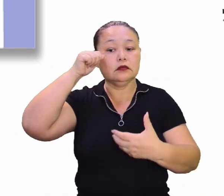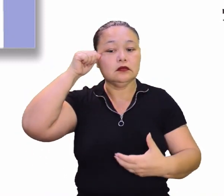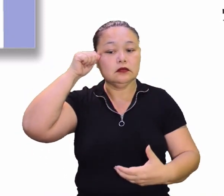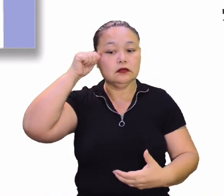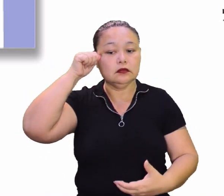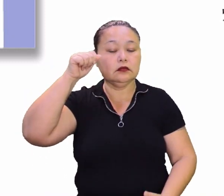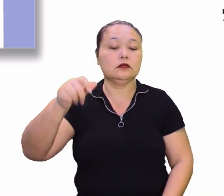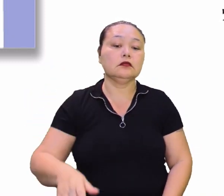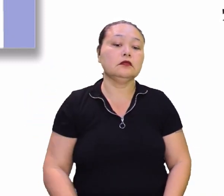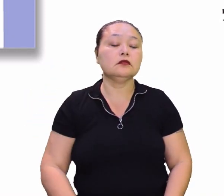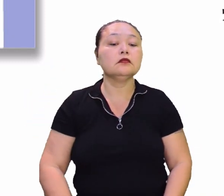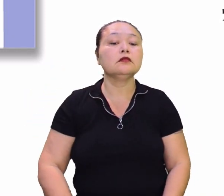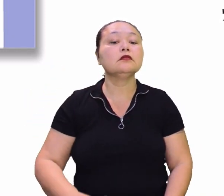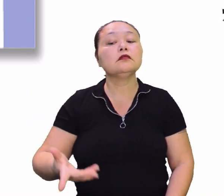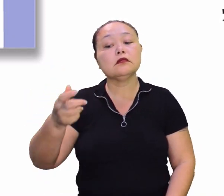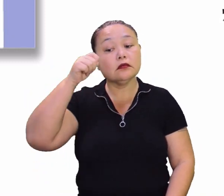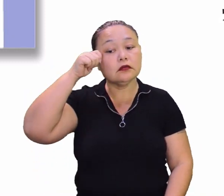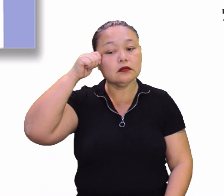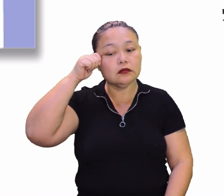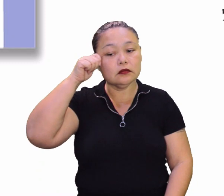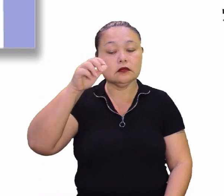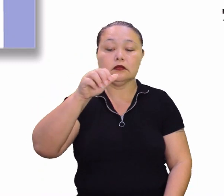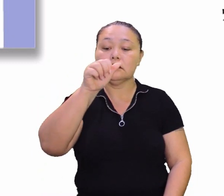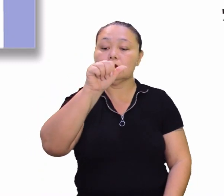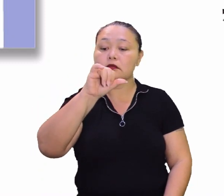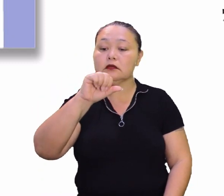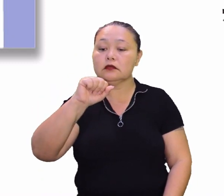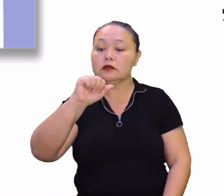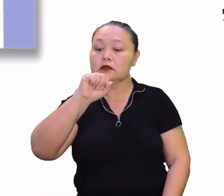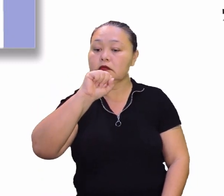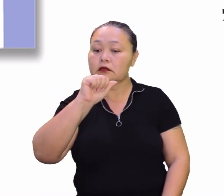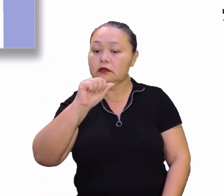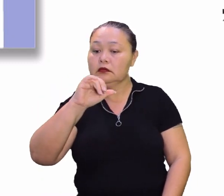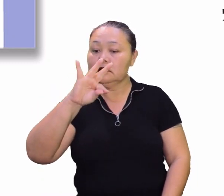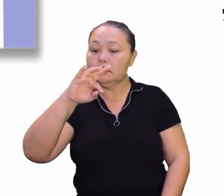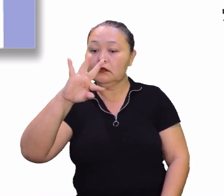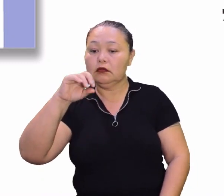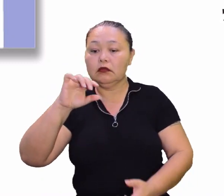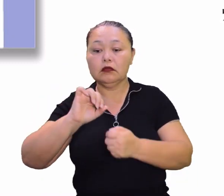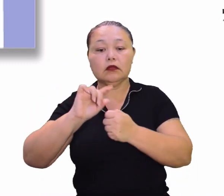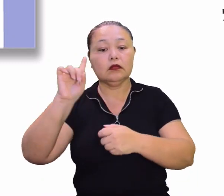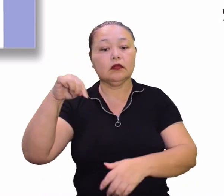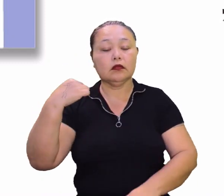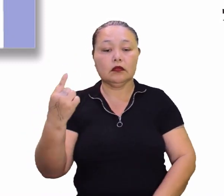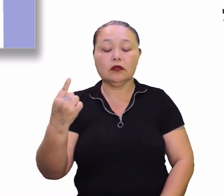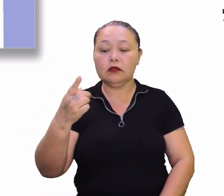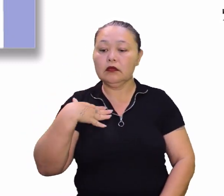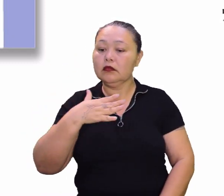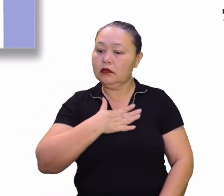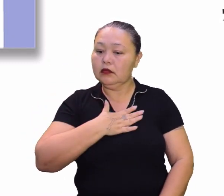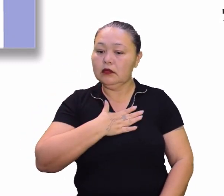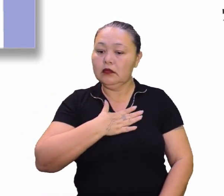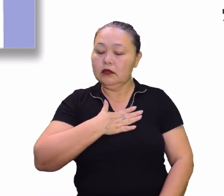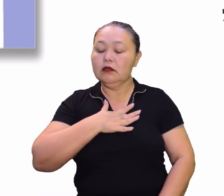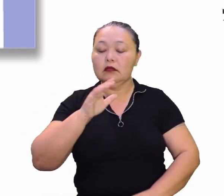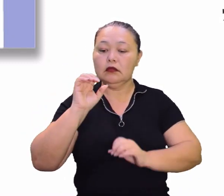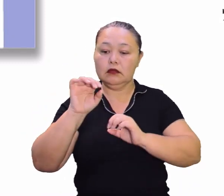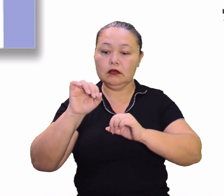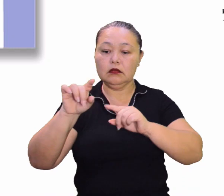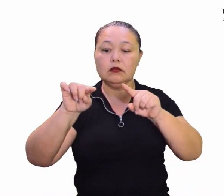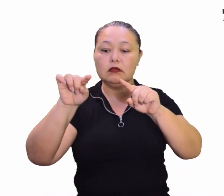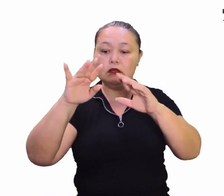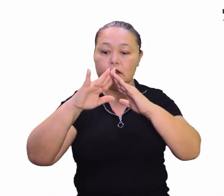Rogério, tigres asiáticos é um assunto que você gosta quando você vai dar aula Sim, na escola mesmo?